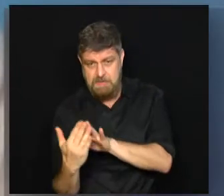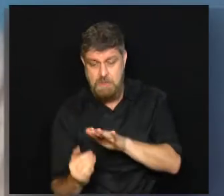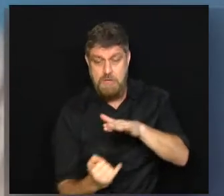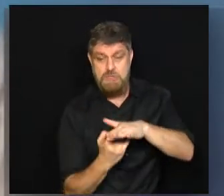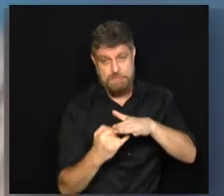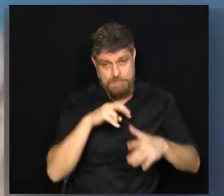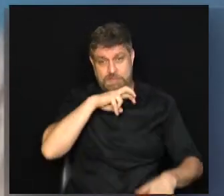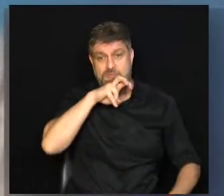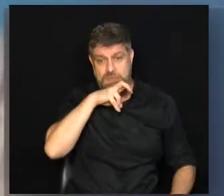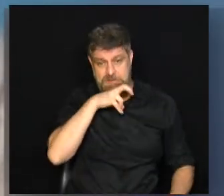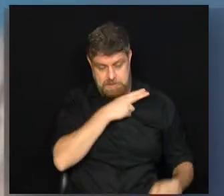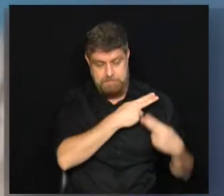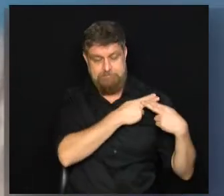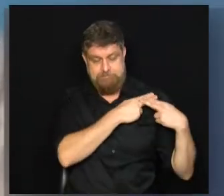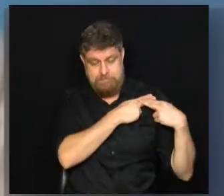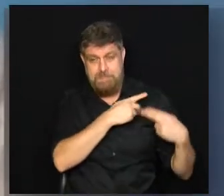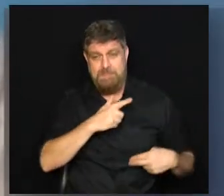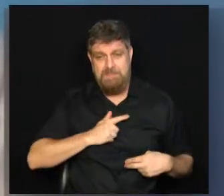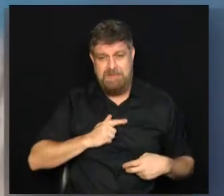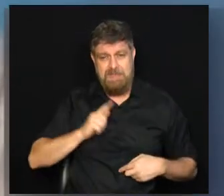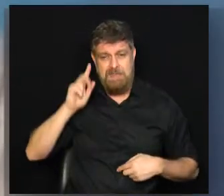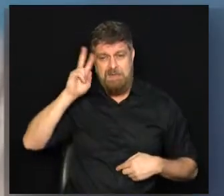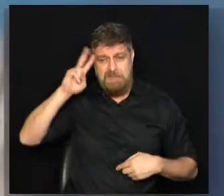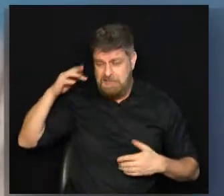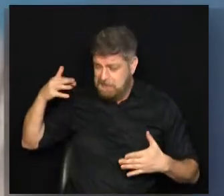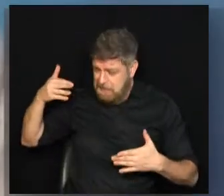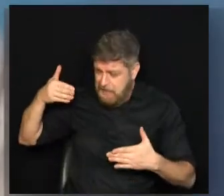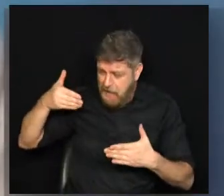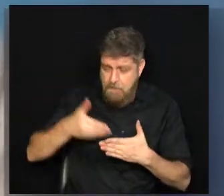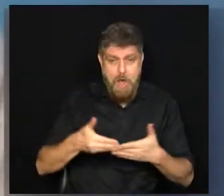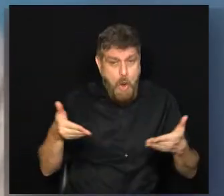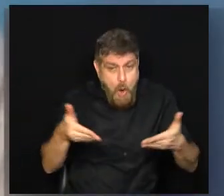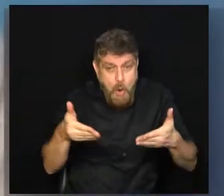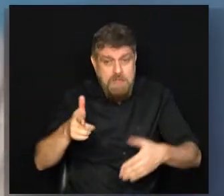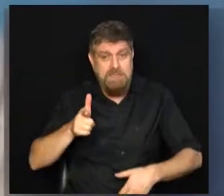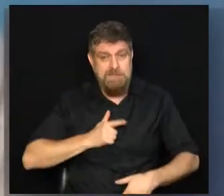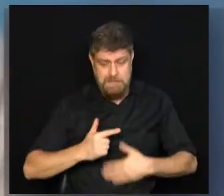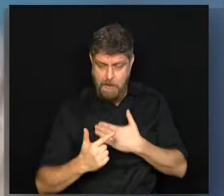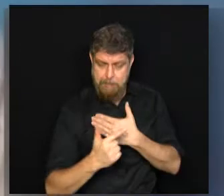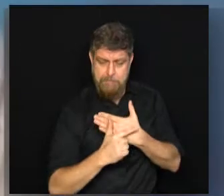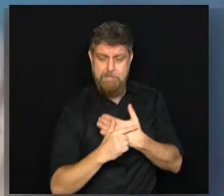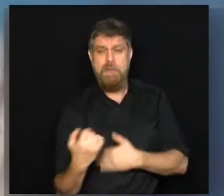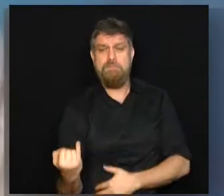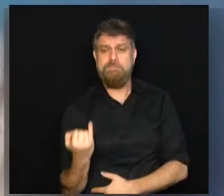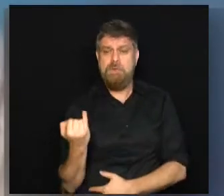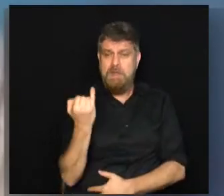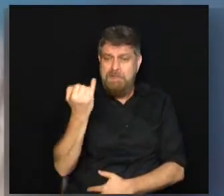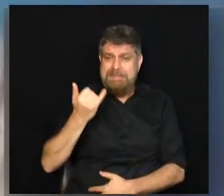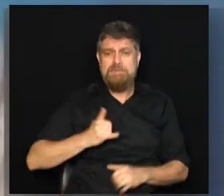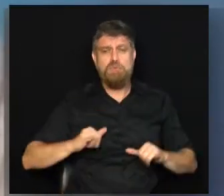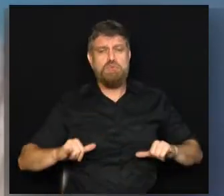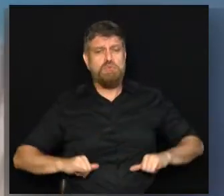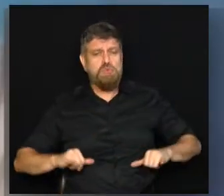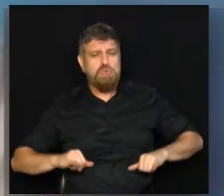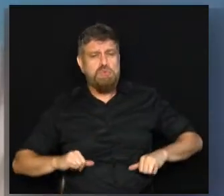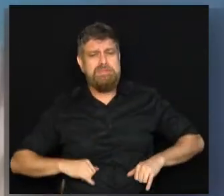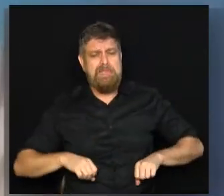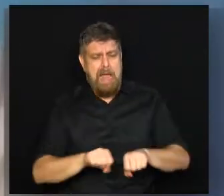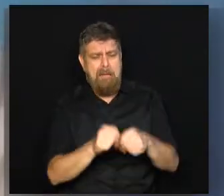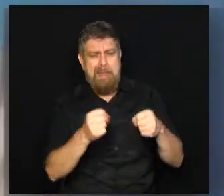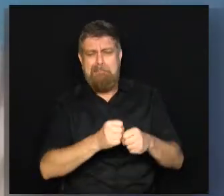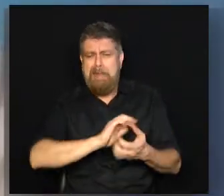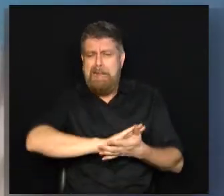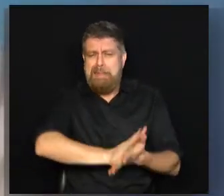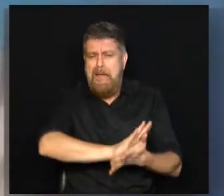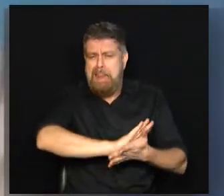institutos, mesmo tendo cumprido historicamente, ainda hoje cumprindo um papel muito importante, têm sofrido um sucateamento e